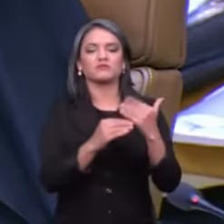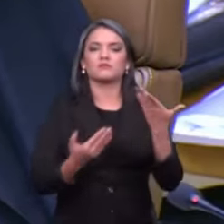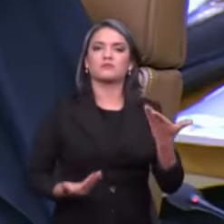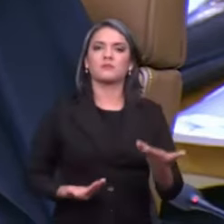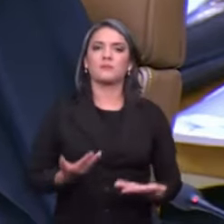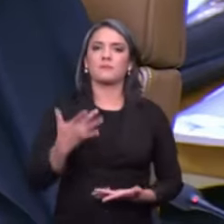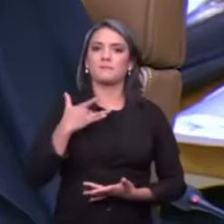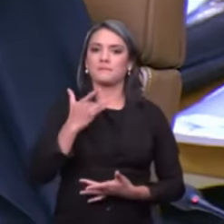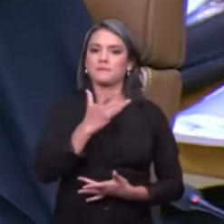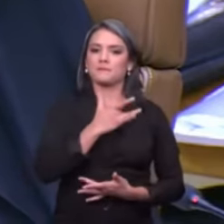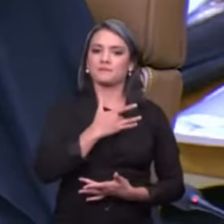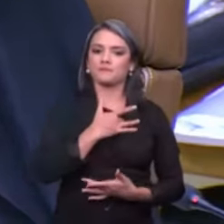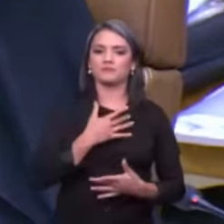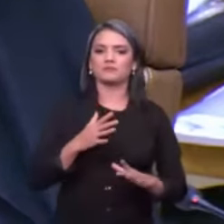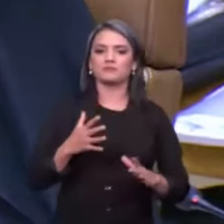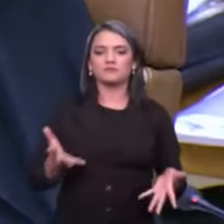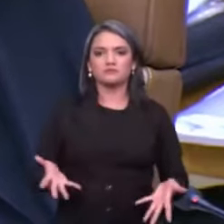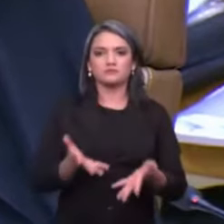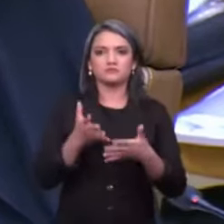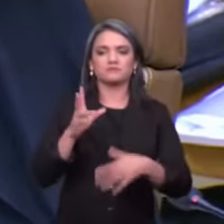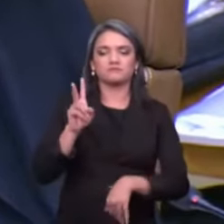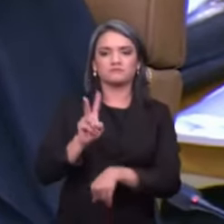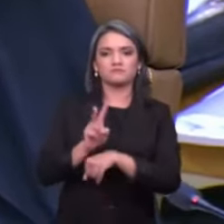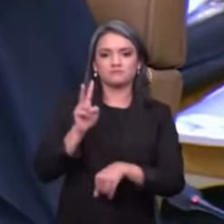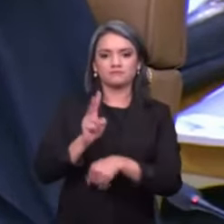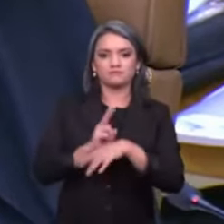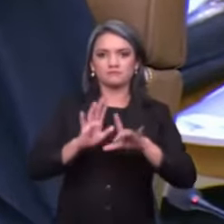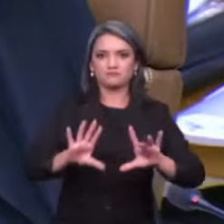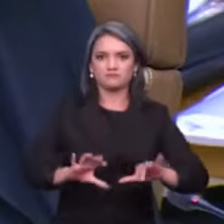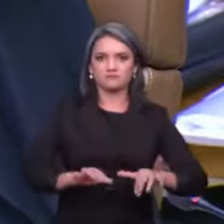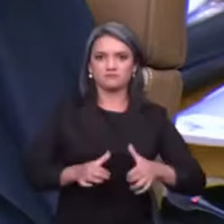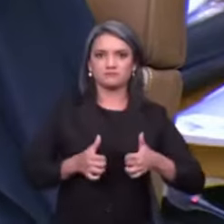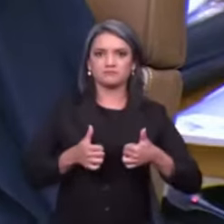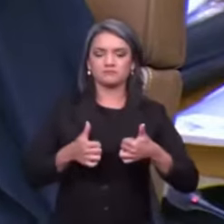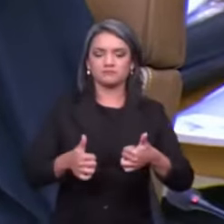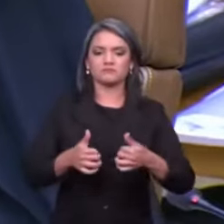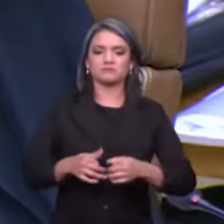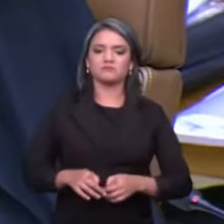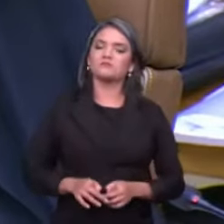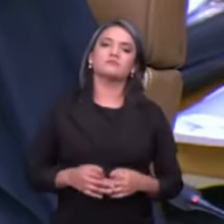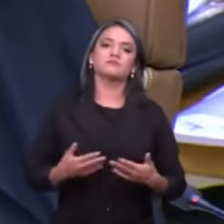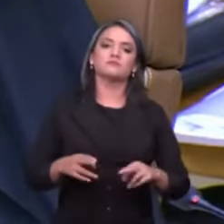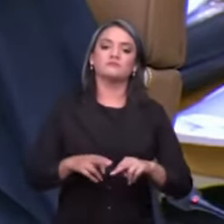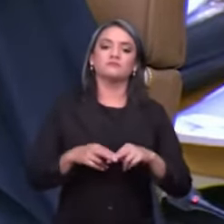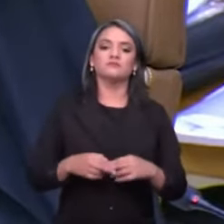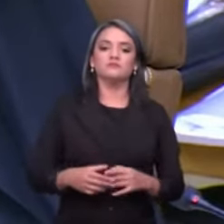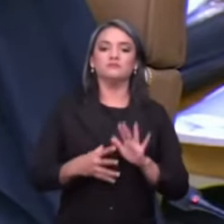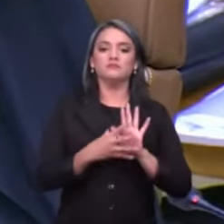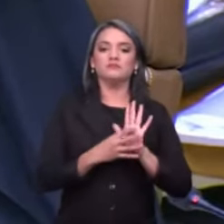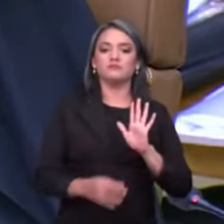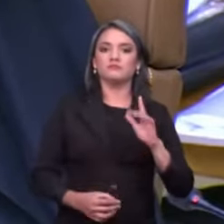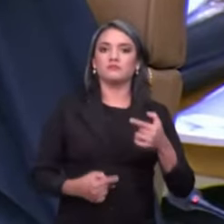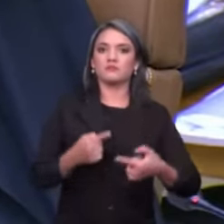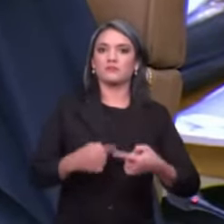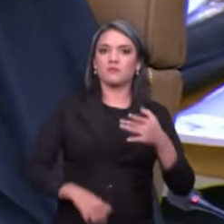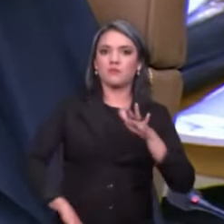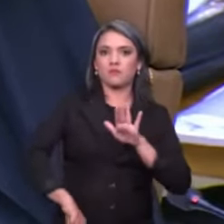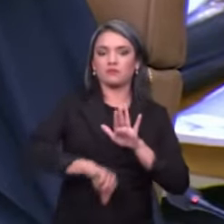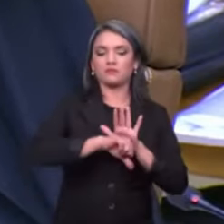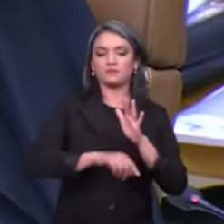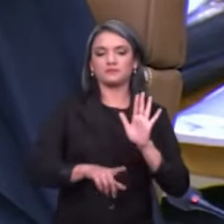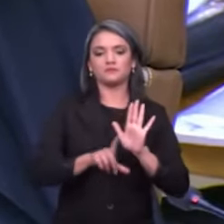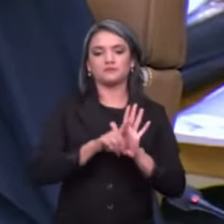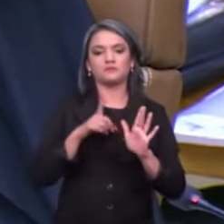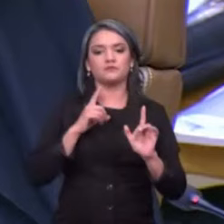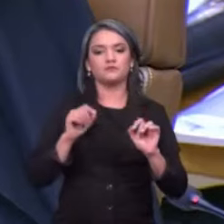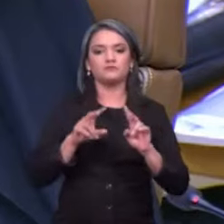promoção, proteção e recuperação. Nessa perspectiva, o modelo de política criminal adotado em nossa legislação, na parte